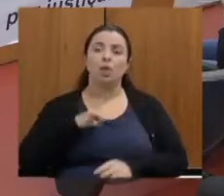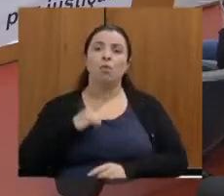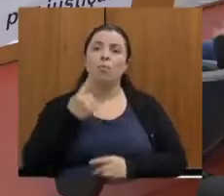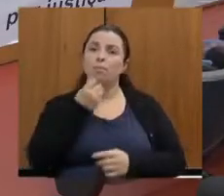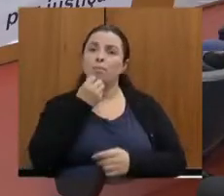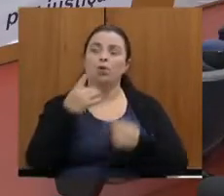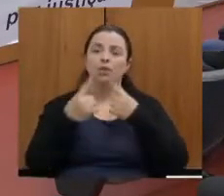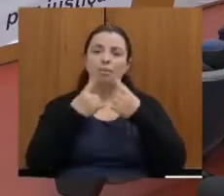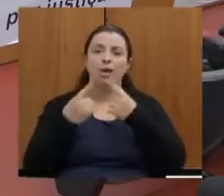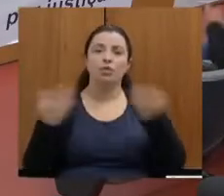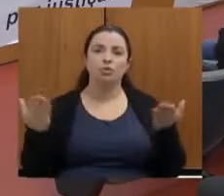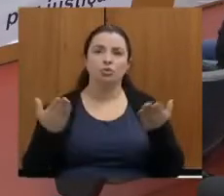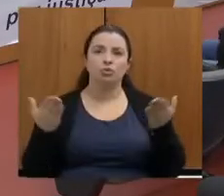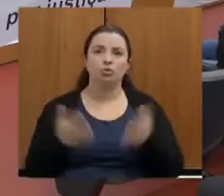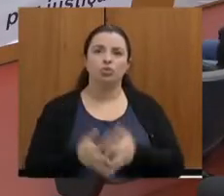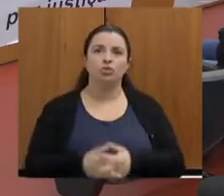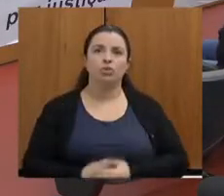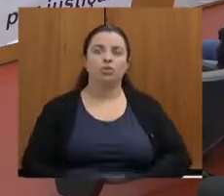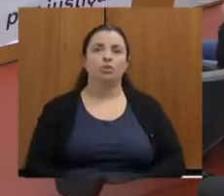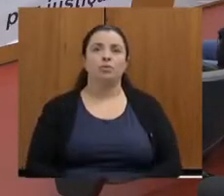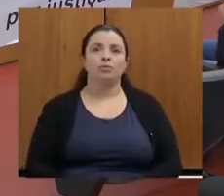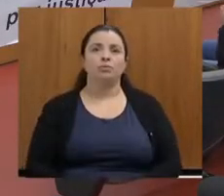E aí